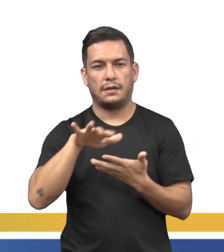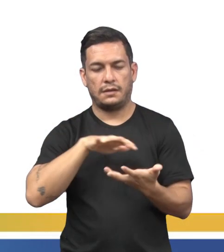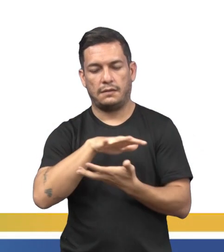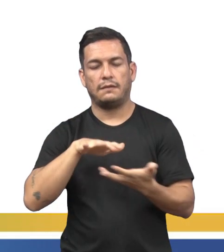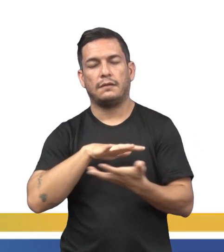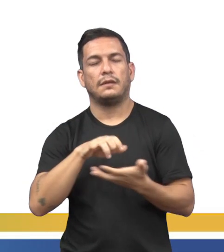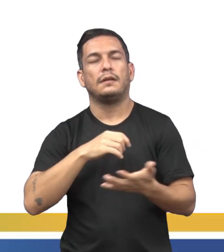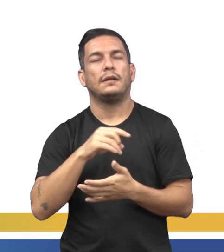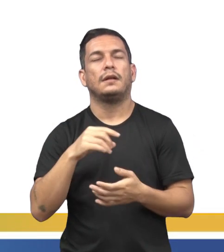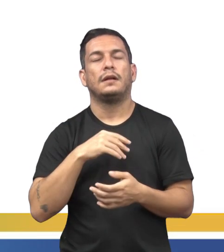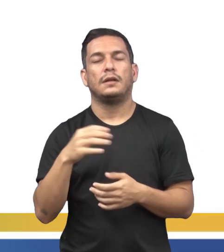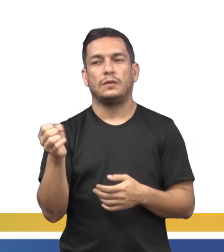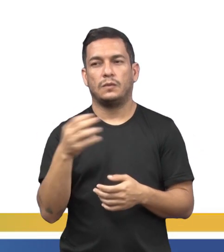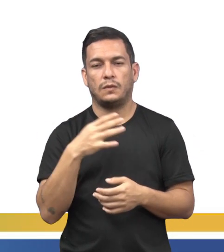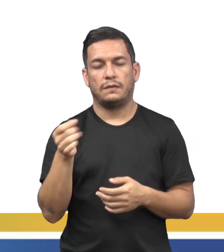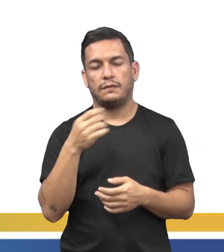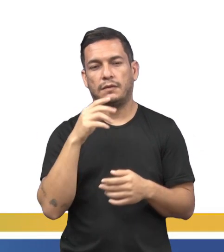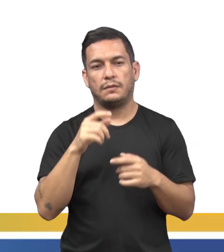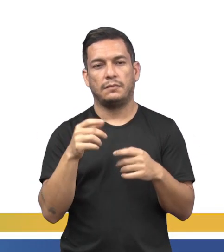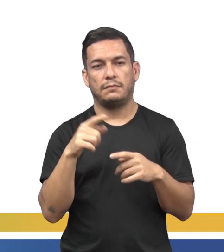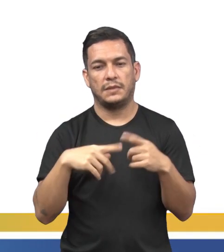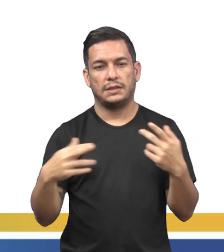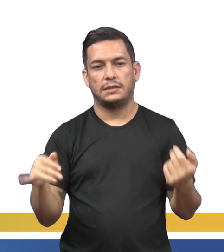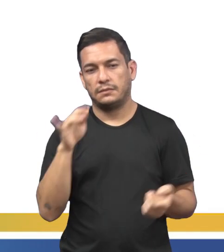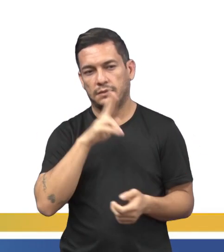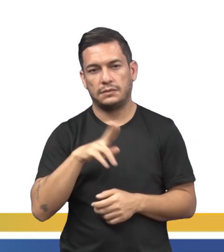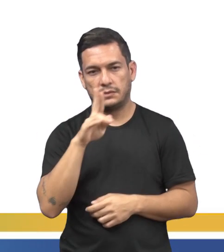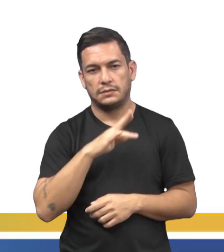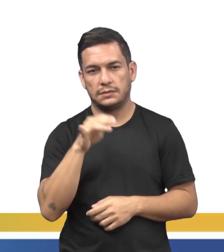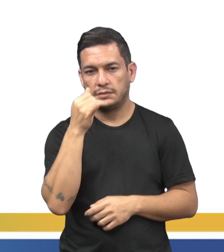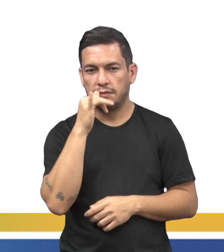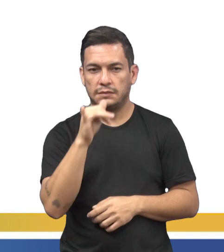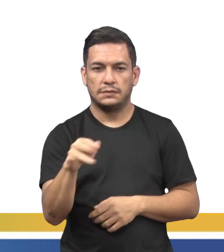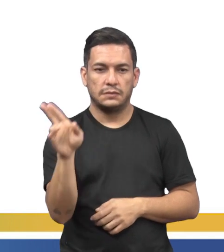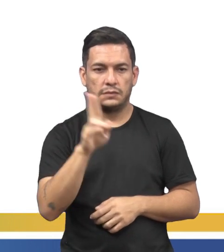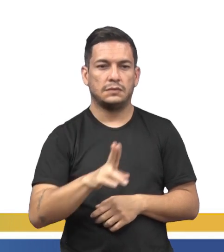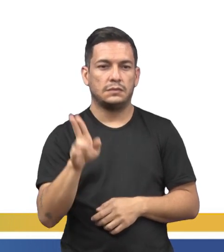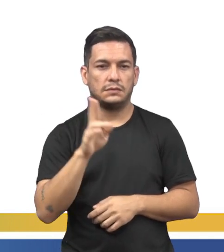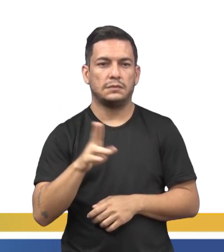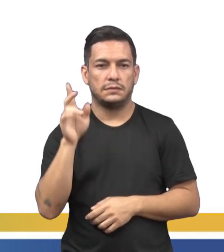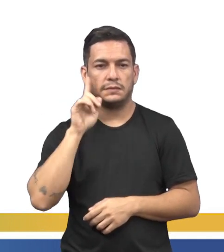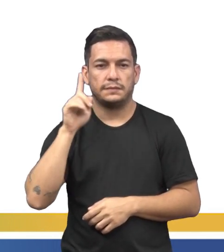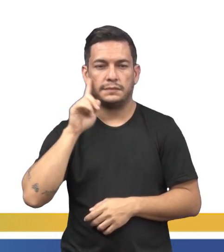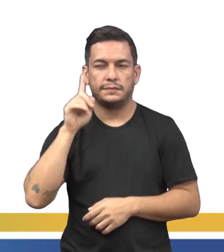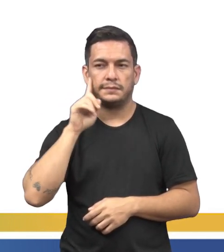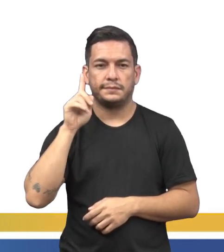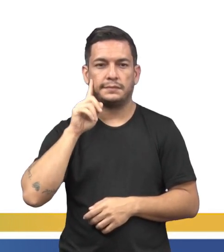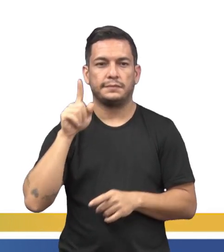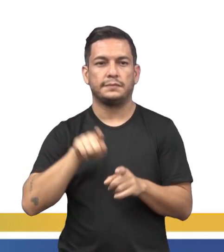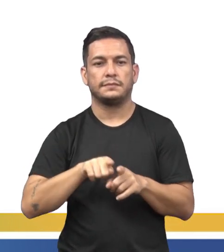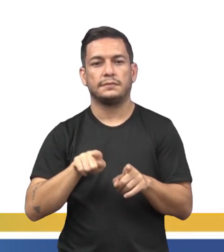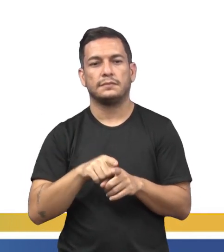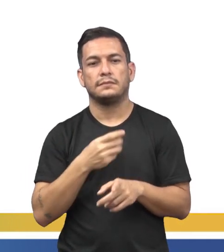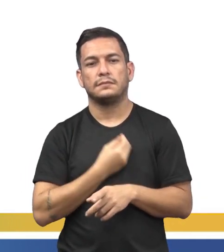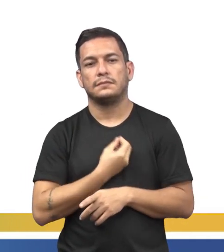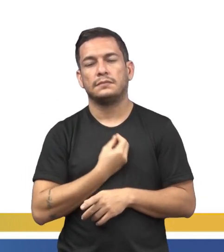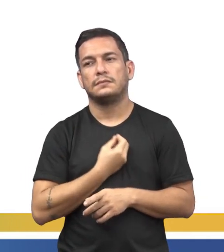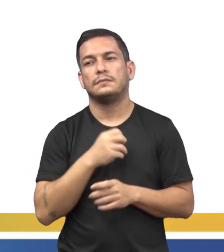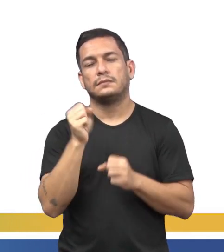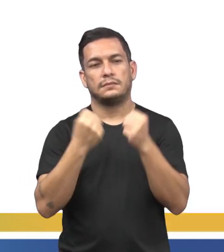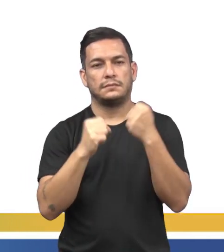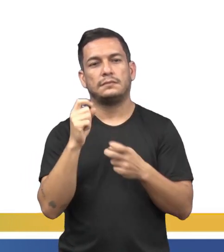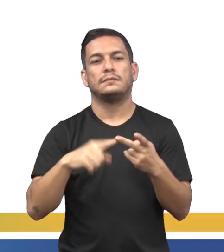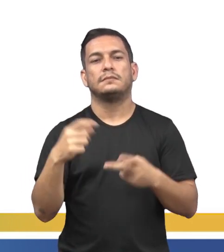tornou a nova matriz energética utilizada no nosso dia a dia e está presente nas fábricas,